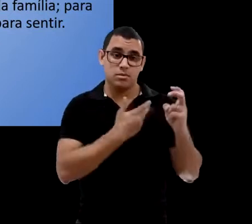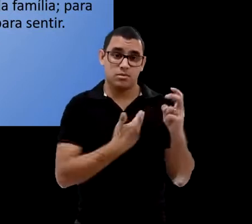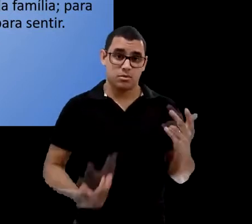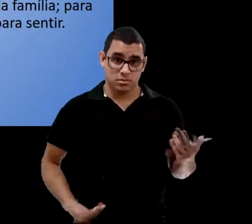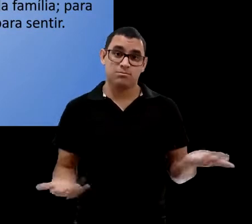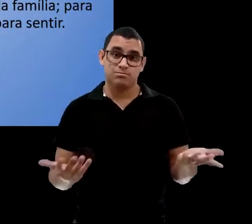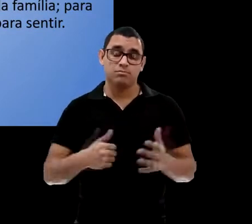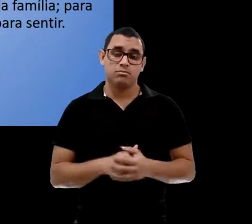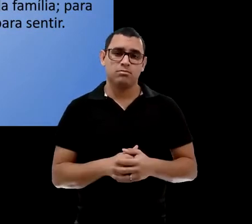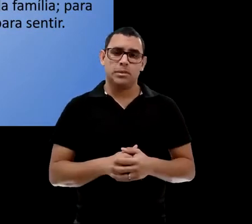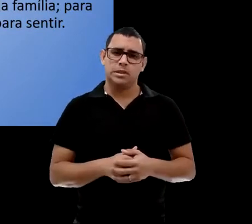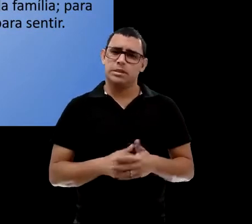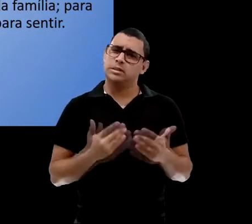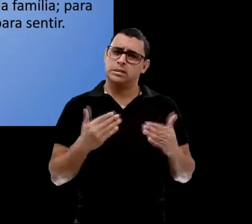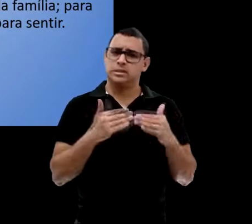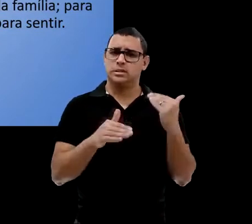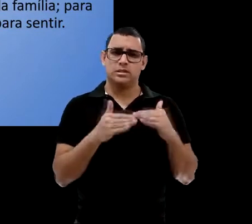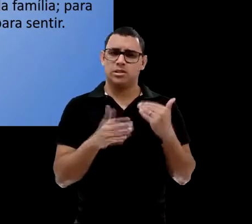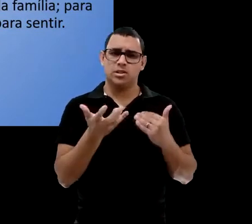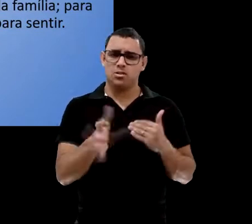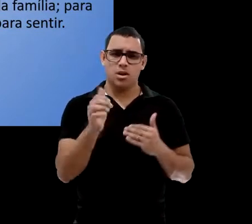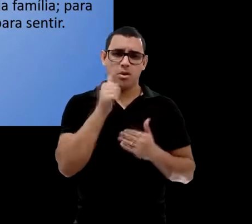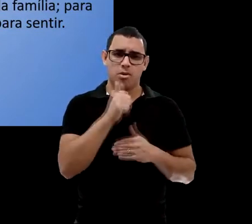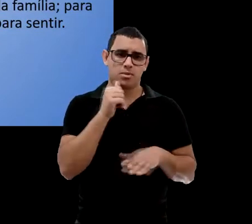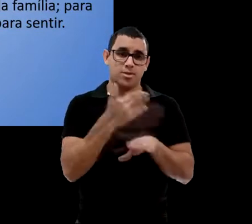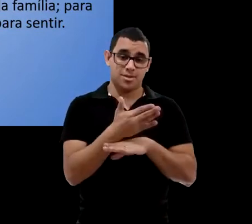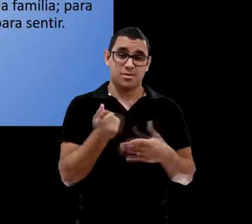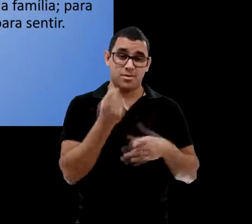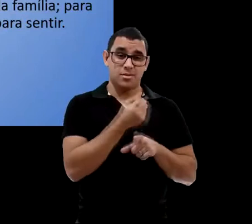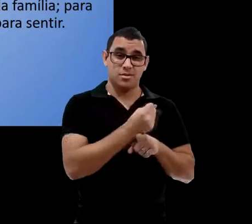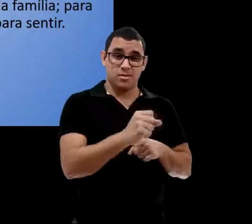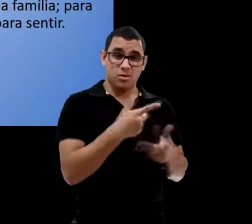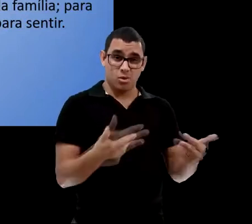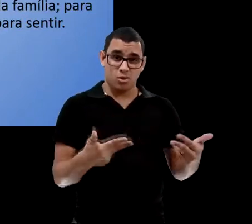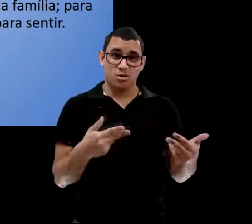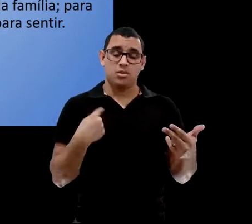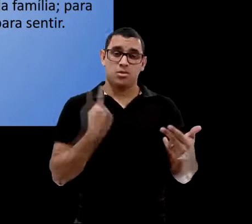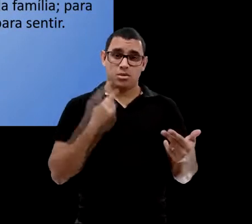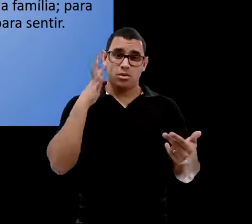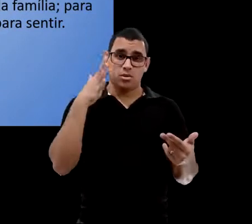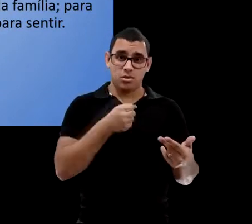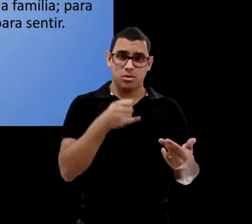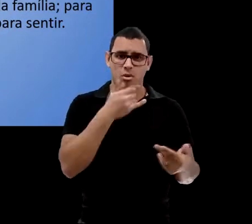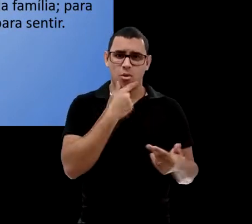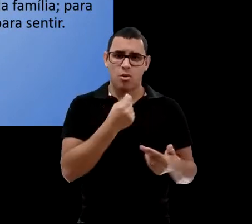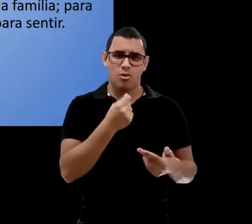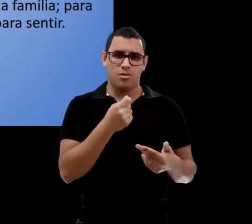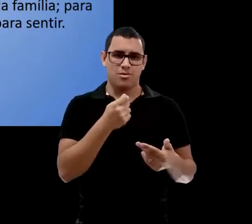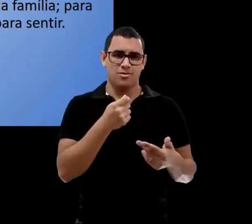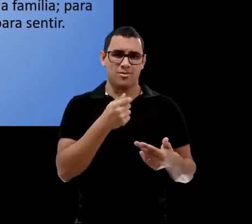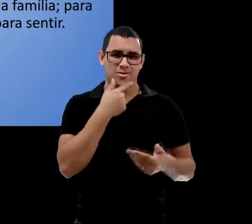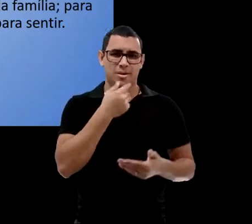públicas, em assuntos públicos, enfim. Né? Eles discordavam dessa participação feminina. Inclusive, eles defendiam coisas assim que hoje a gente poderia entender